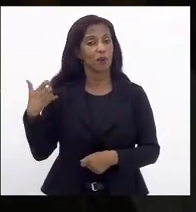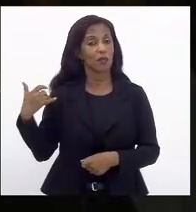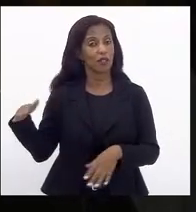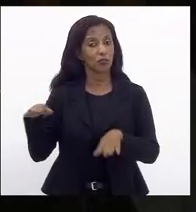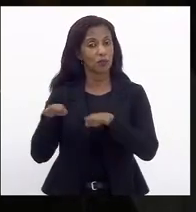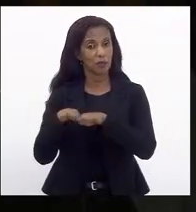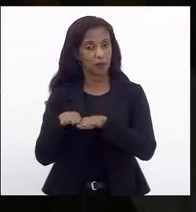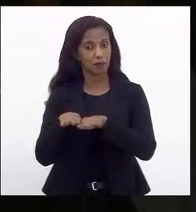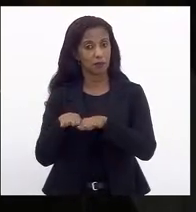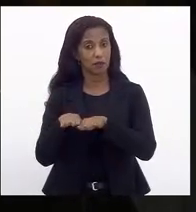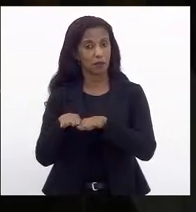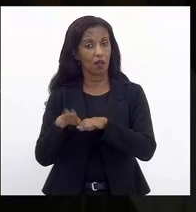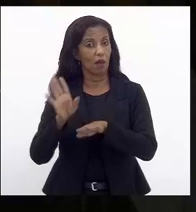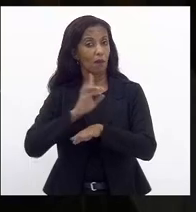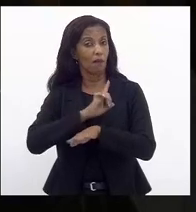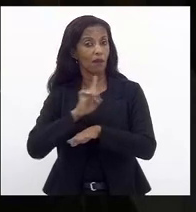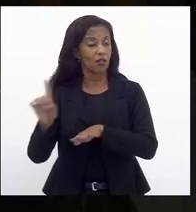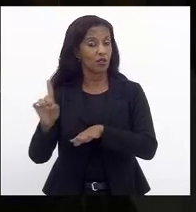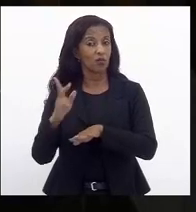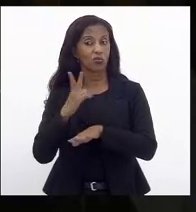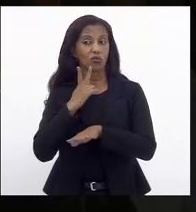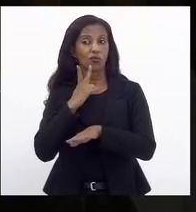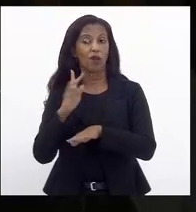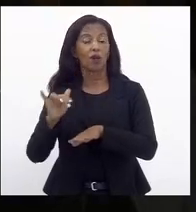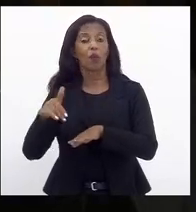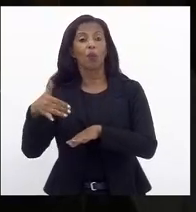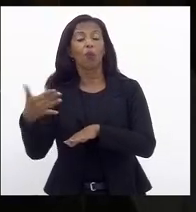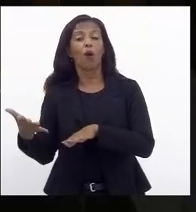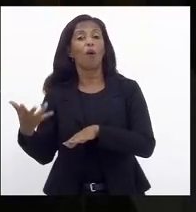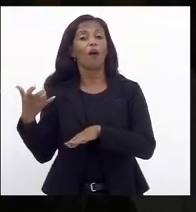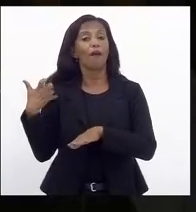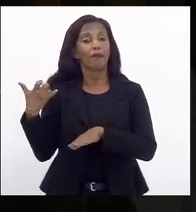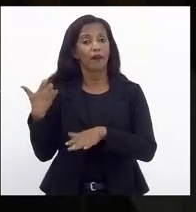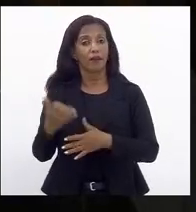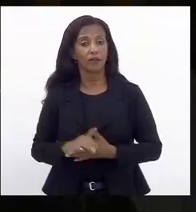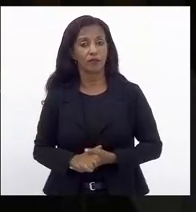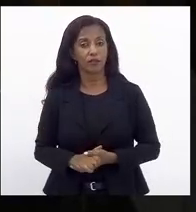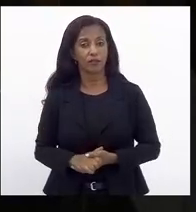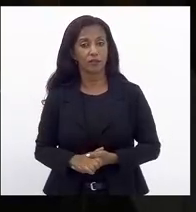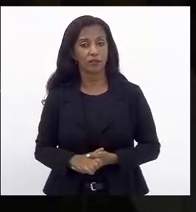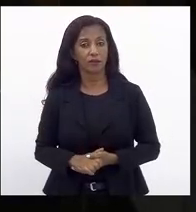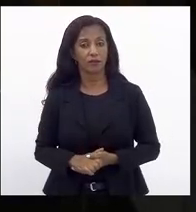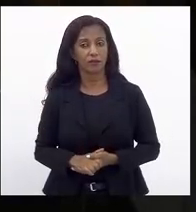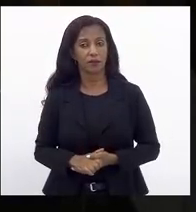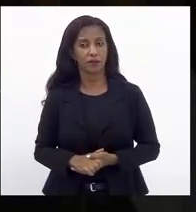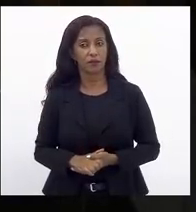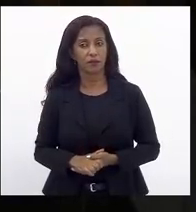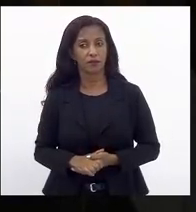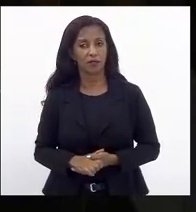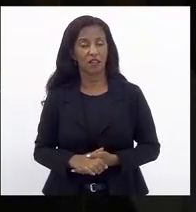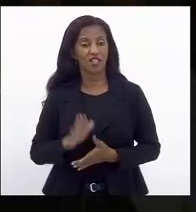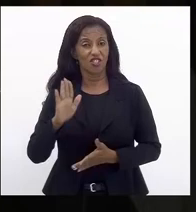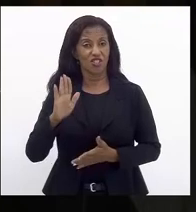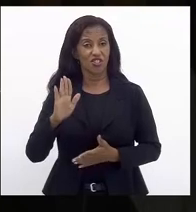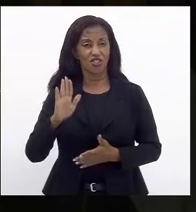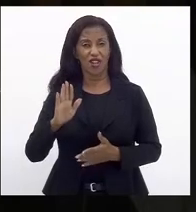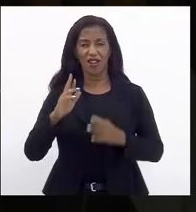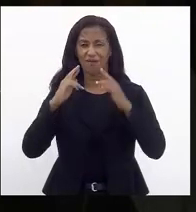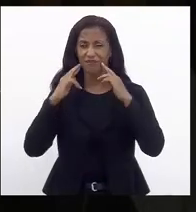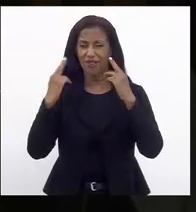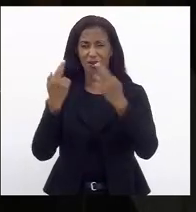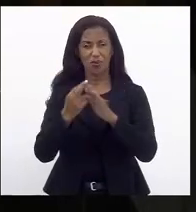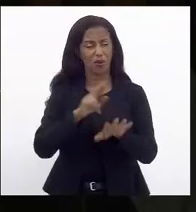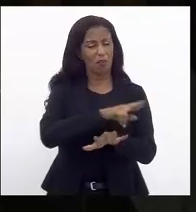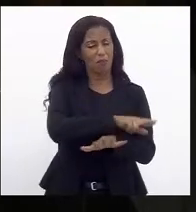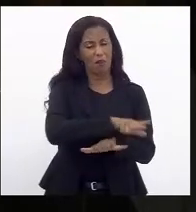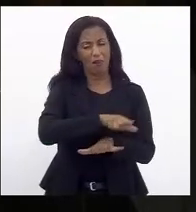mínimo mas não me dizer qual é a cidade mínima essa formatado que ele te bateu em várias audiências